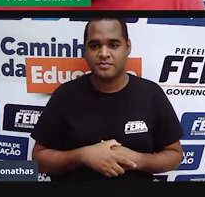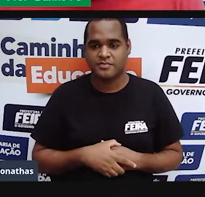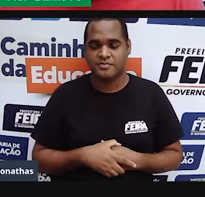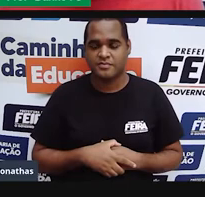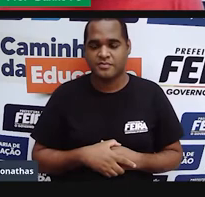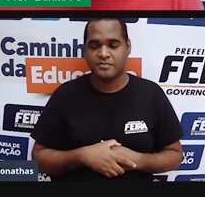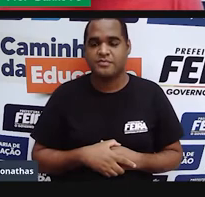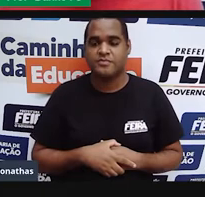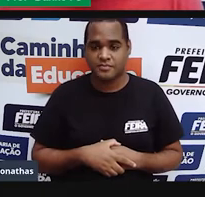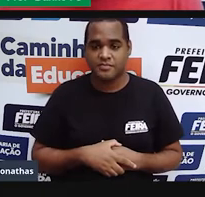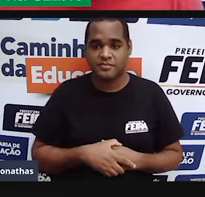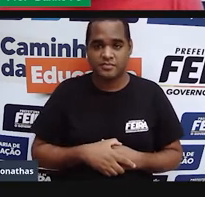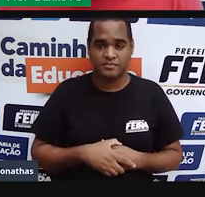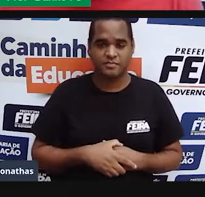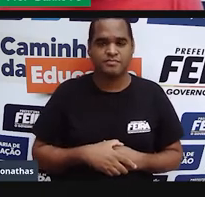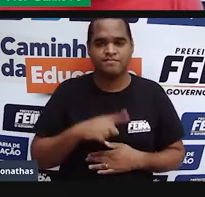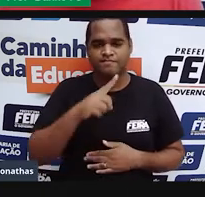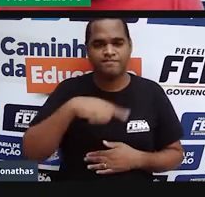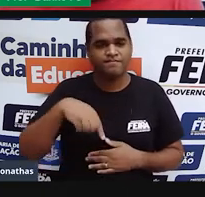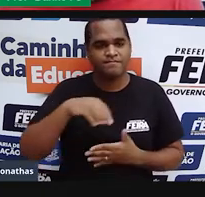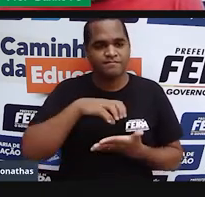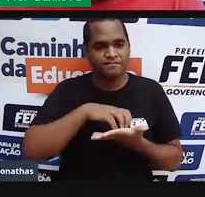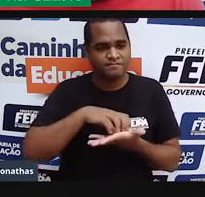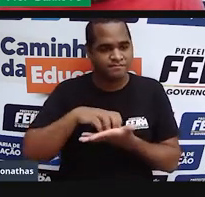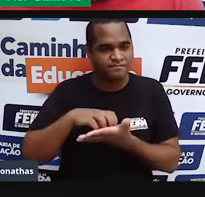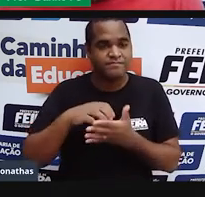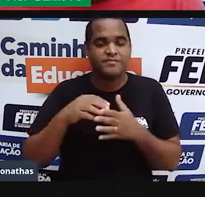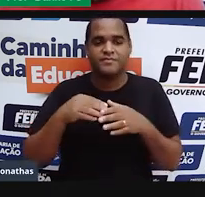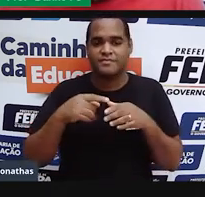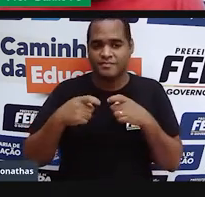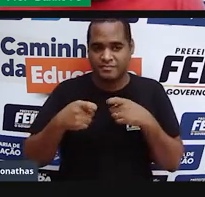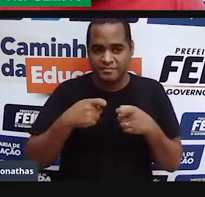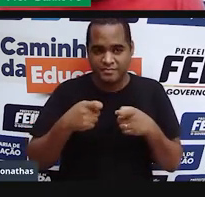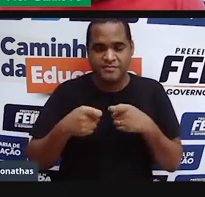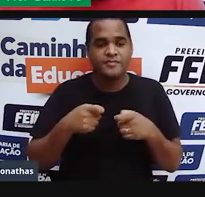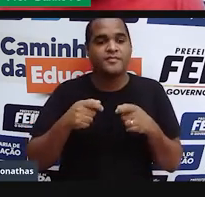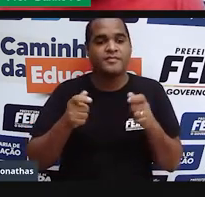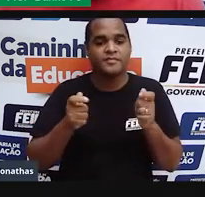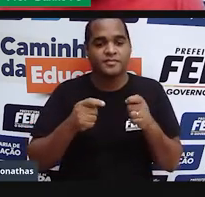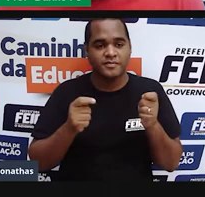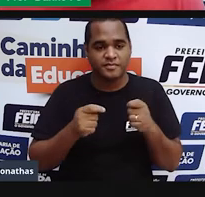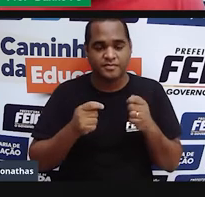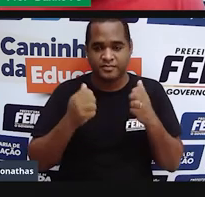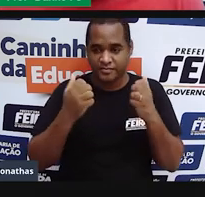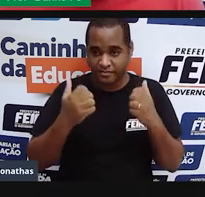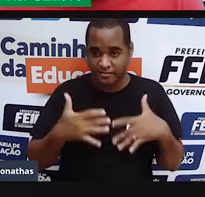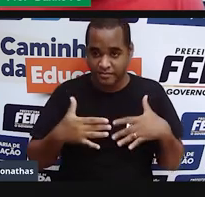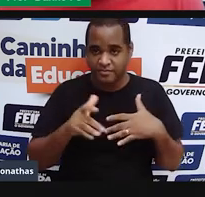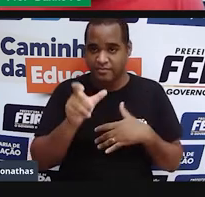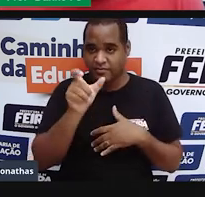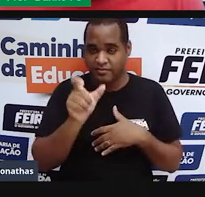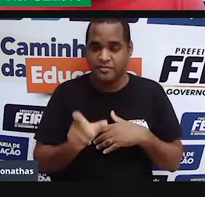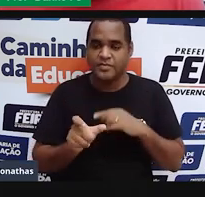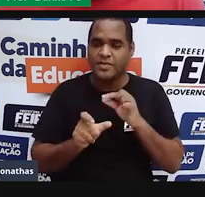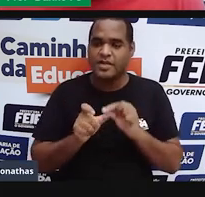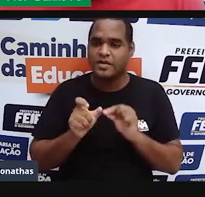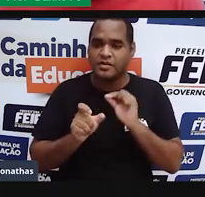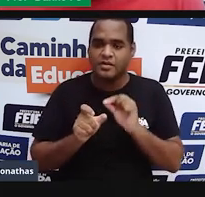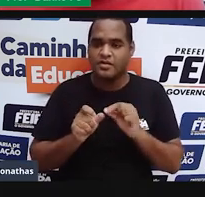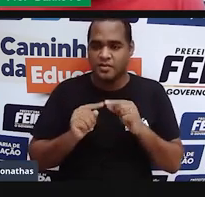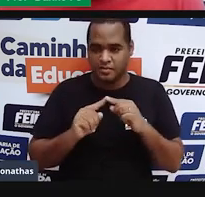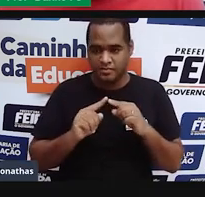Um dos fatores centrais para a ocorrência dessa guerra é a figura desse personagem aí,